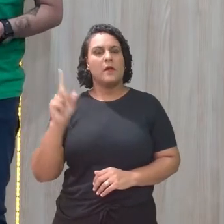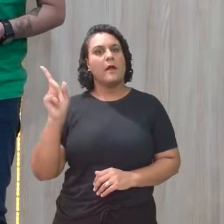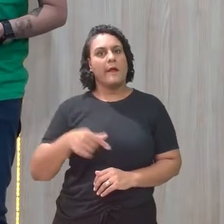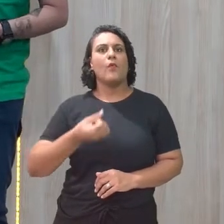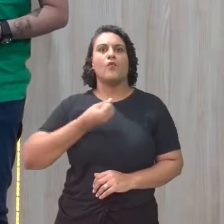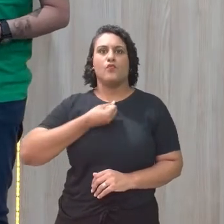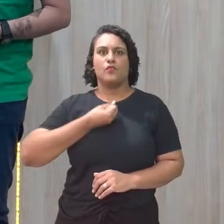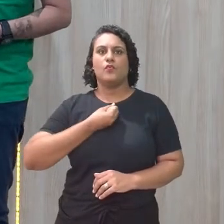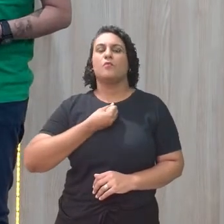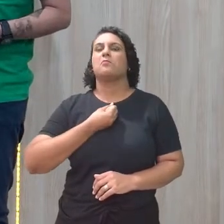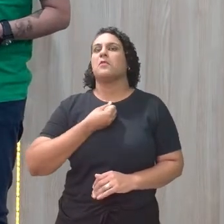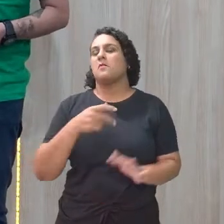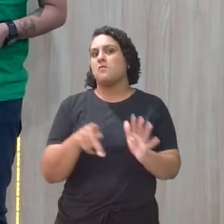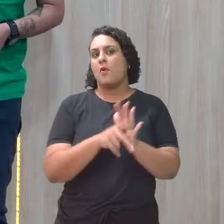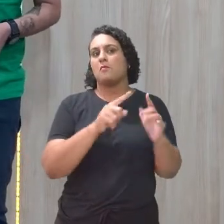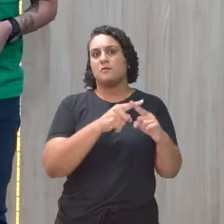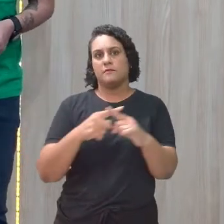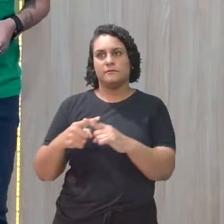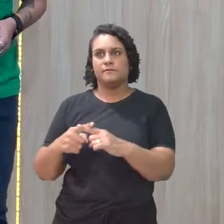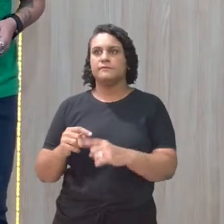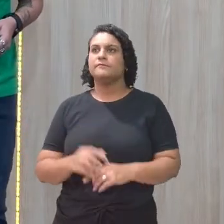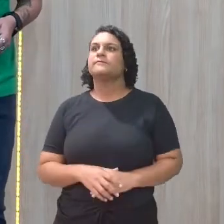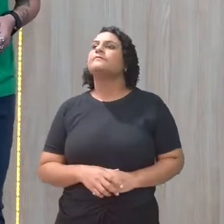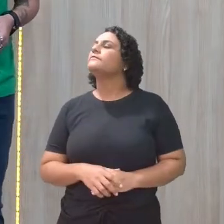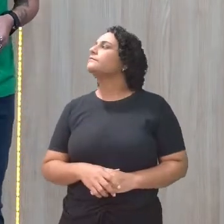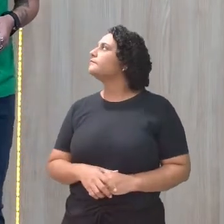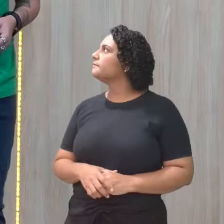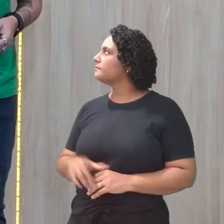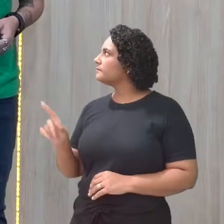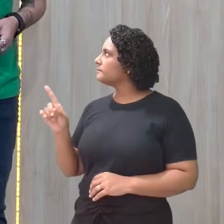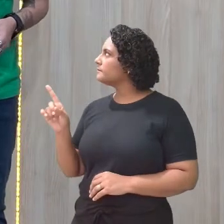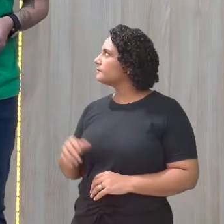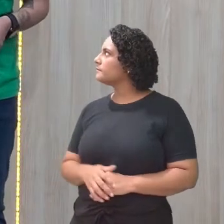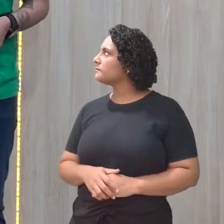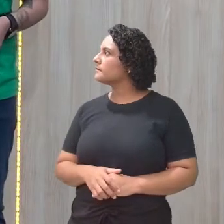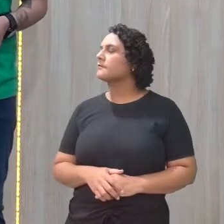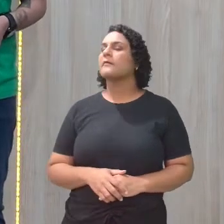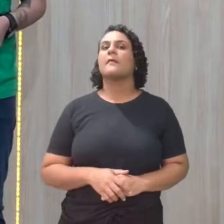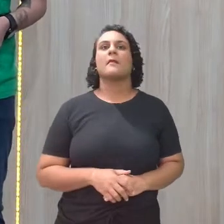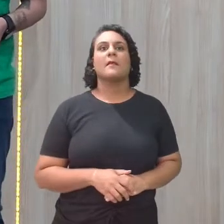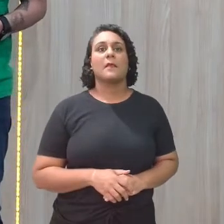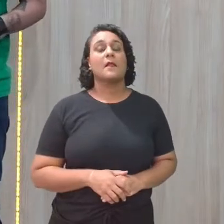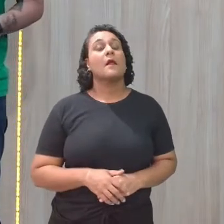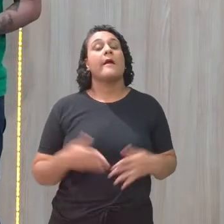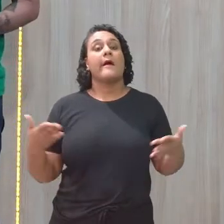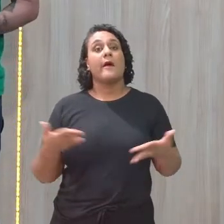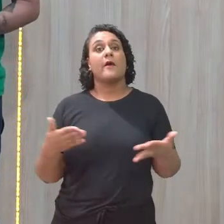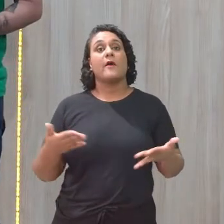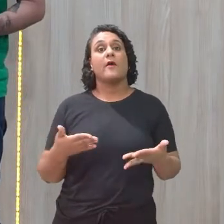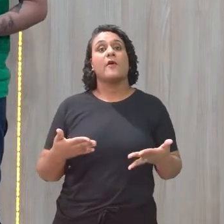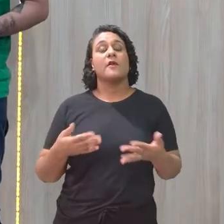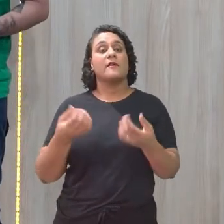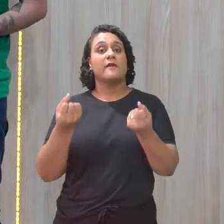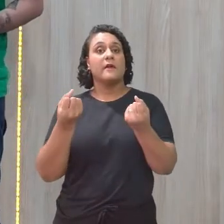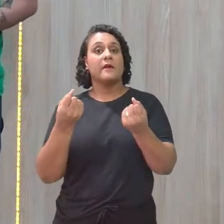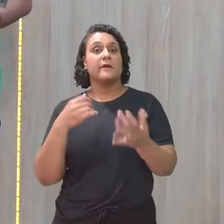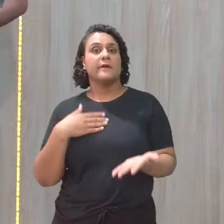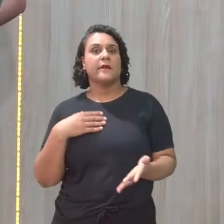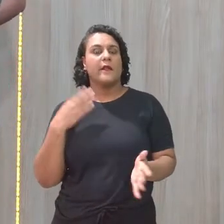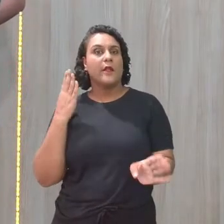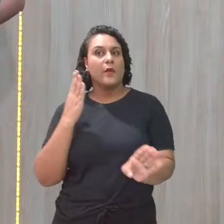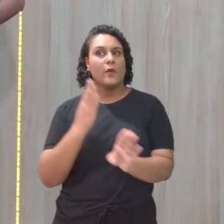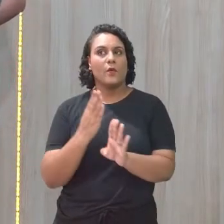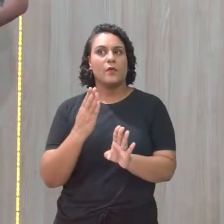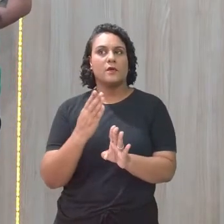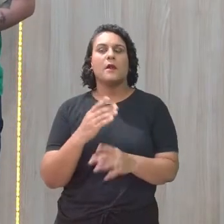Quando a gente estende agora para fatores primos, significa que a gente vai determinar a multiplicação